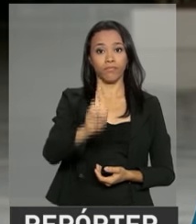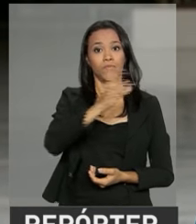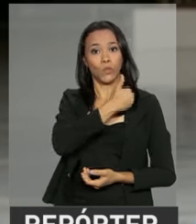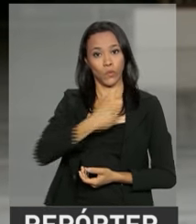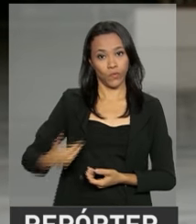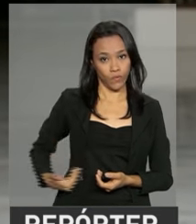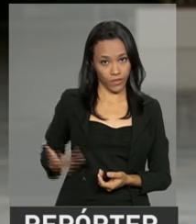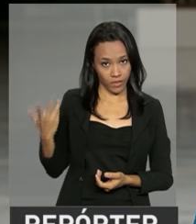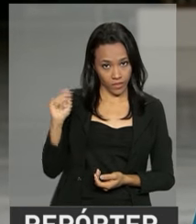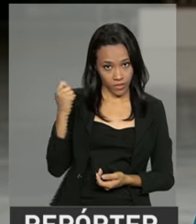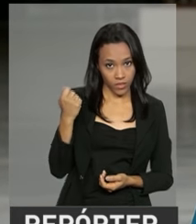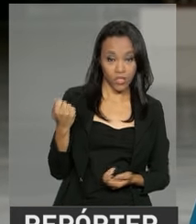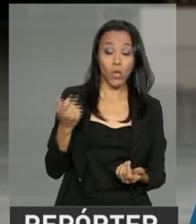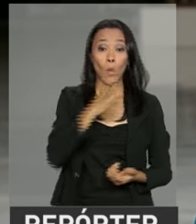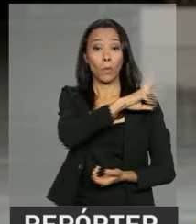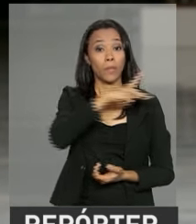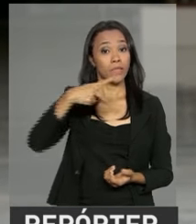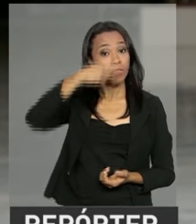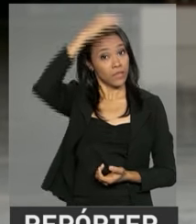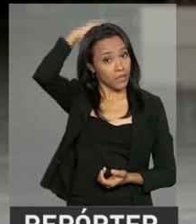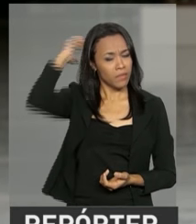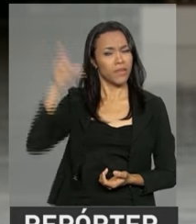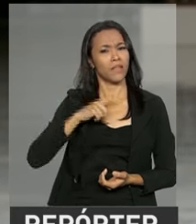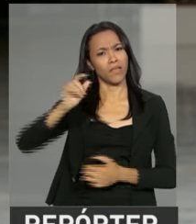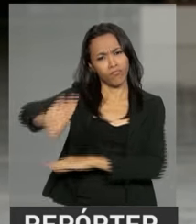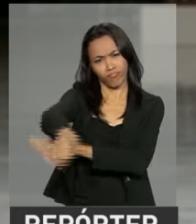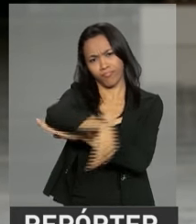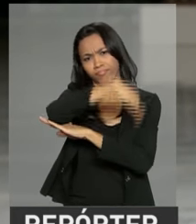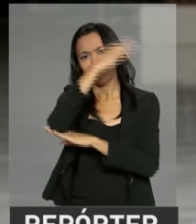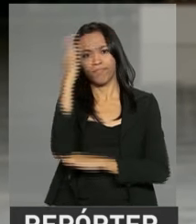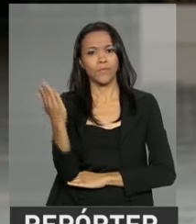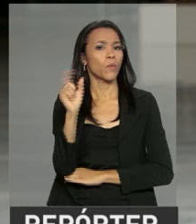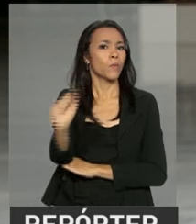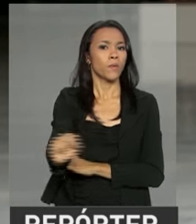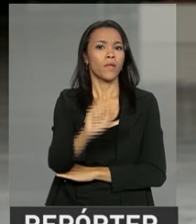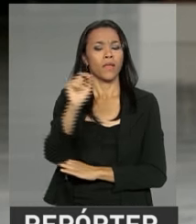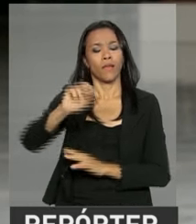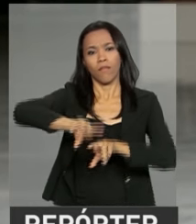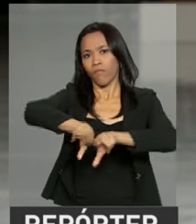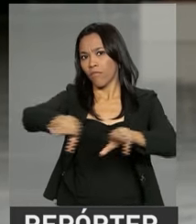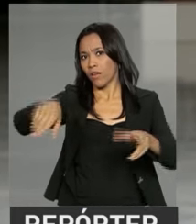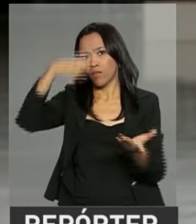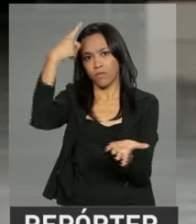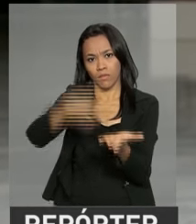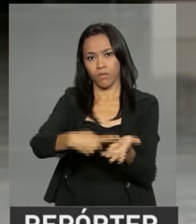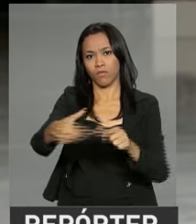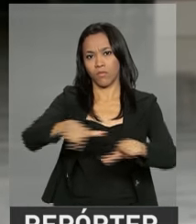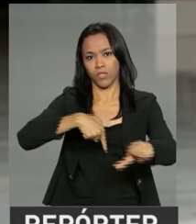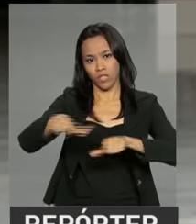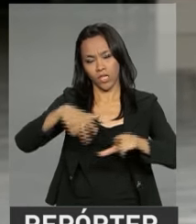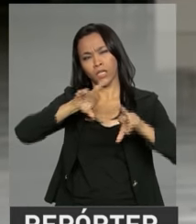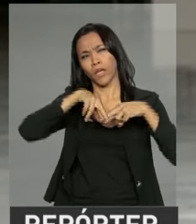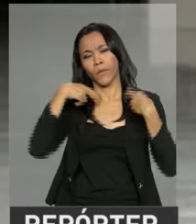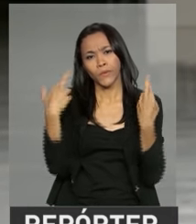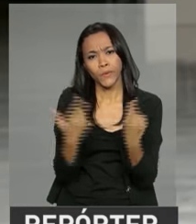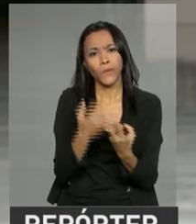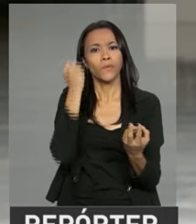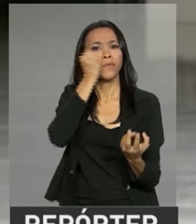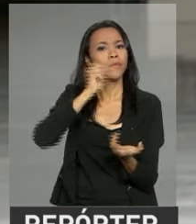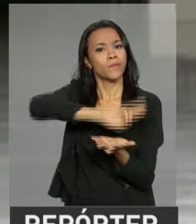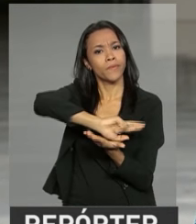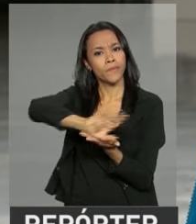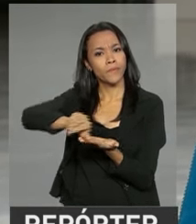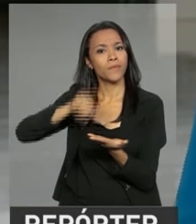presidente Michel Temer tem ao longo do dia uma agenda com várias reuniões com senadores e